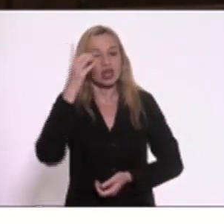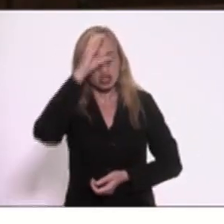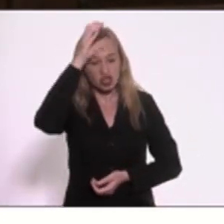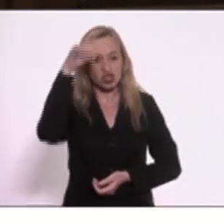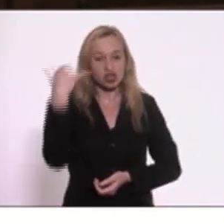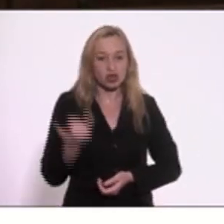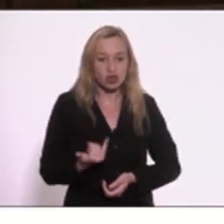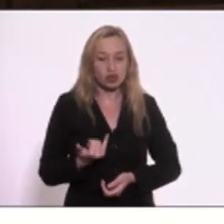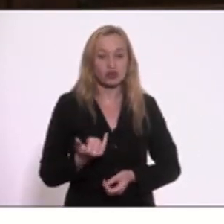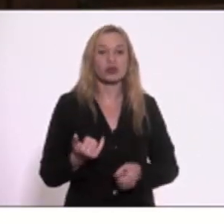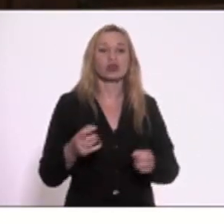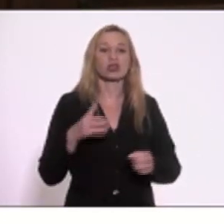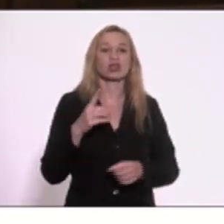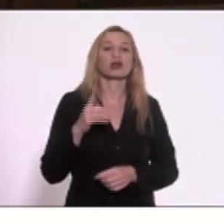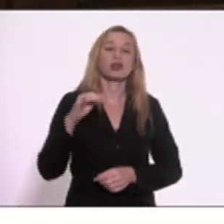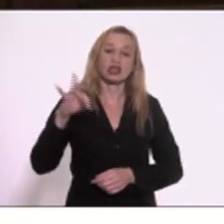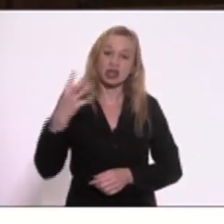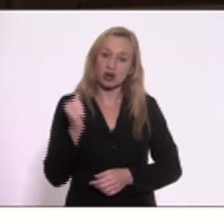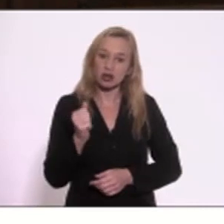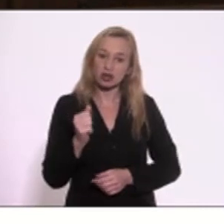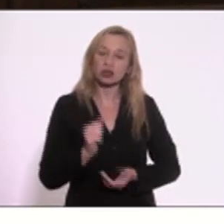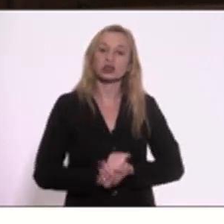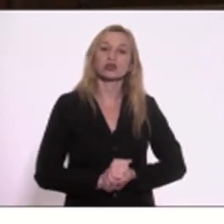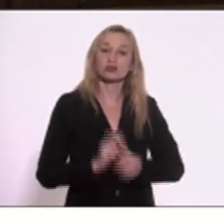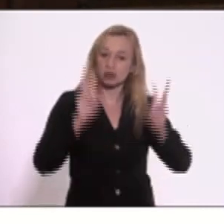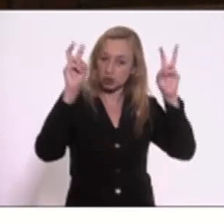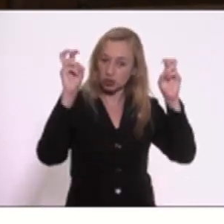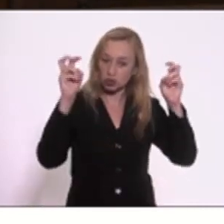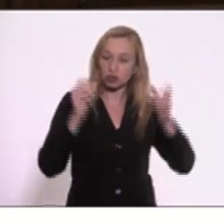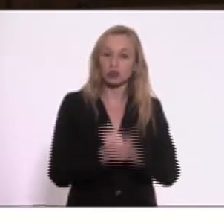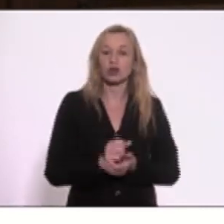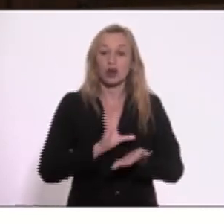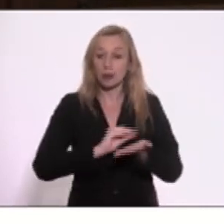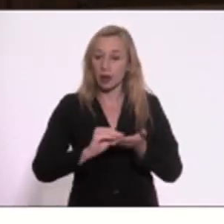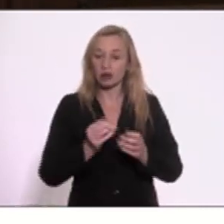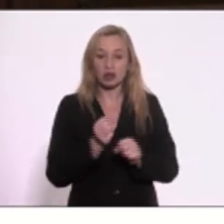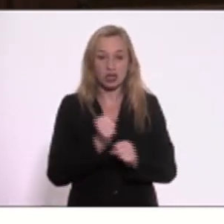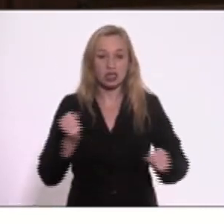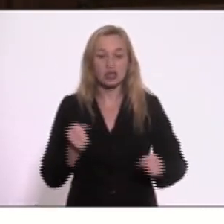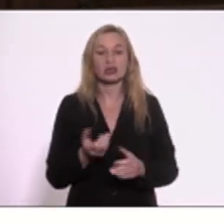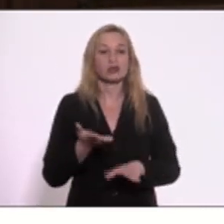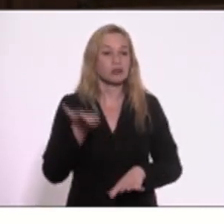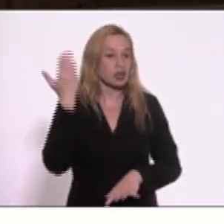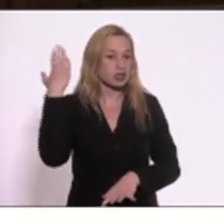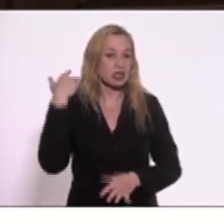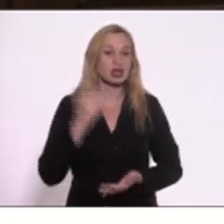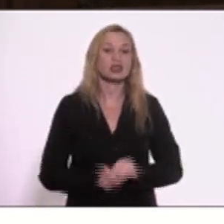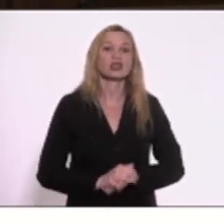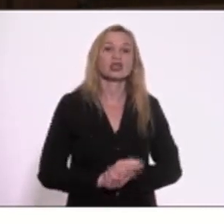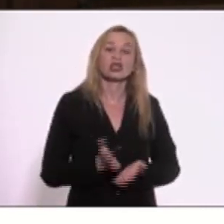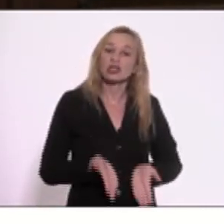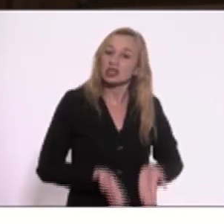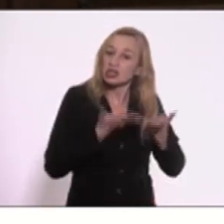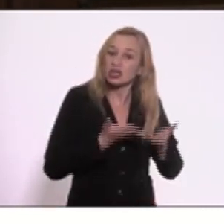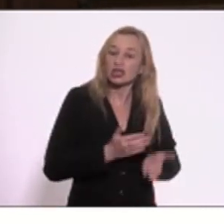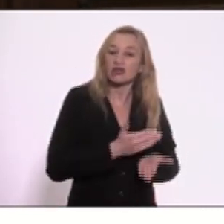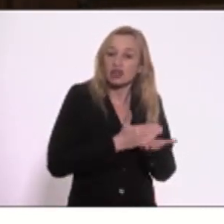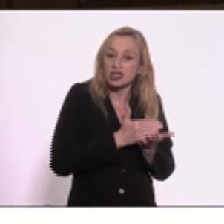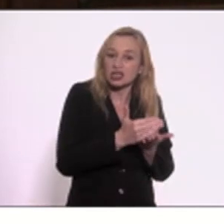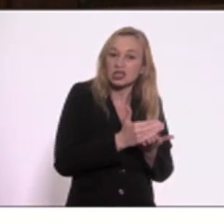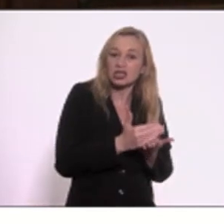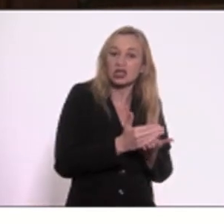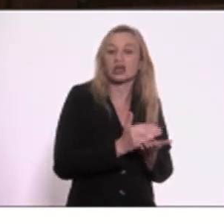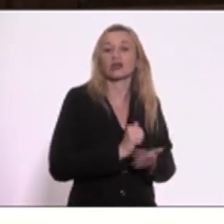Marta Rocha, a grande pauta da Assembleia Legislativa em torno desse tema na legislatura passada foi a iniciativa pioneira